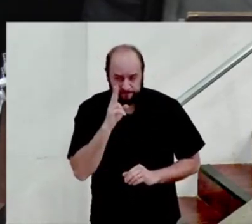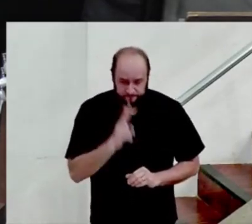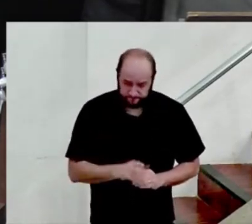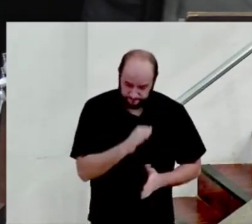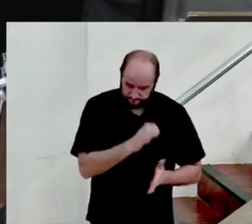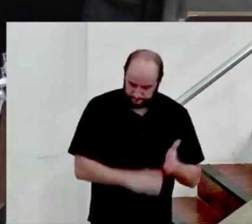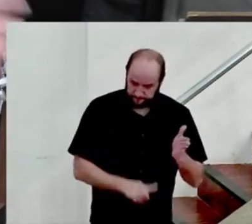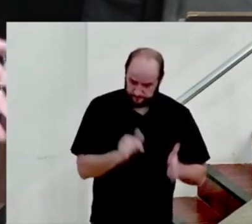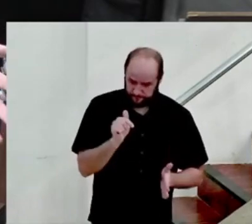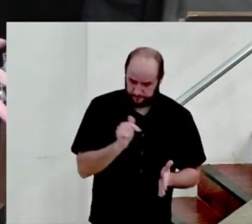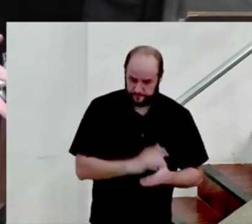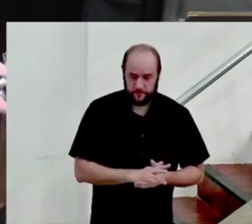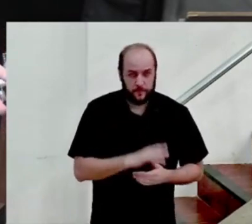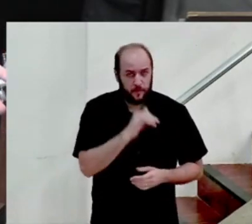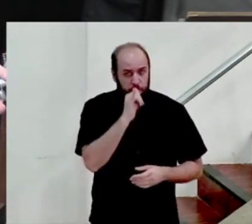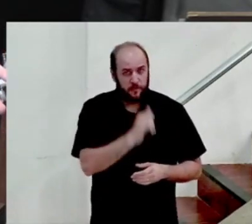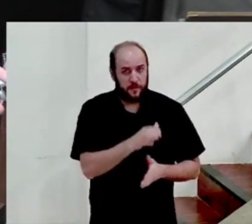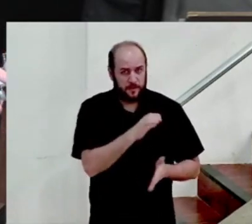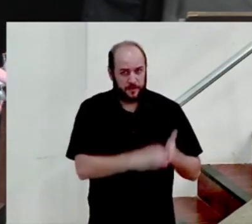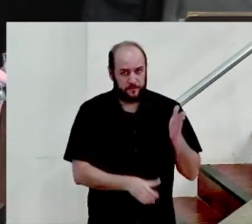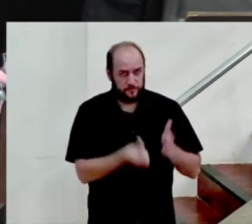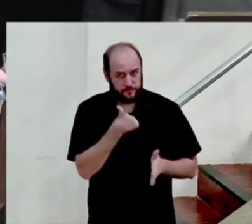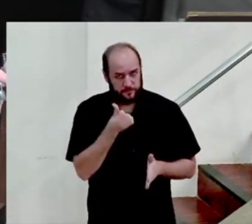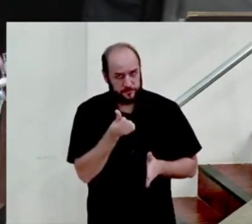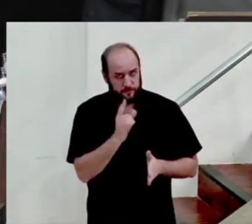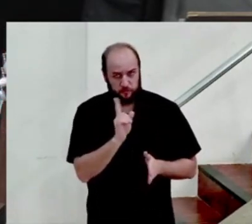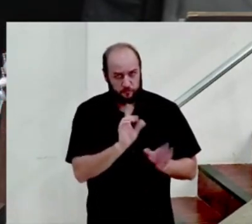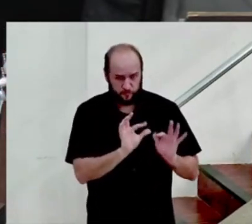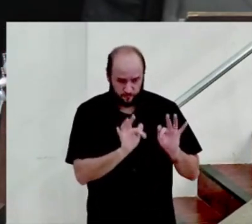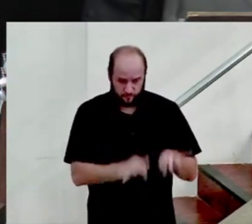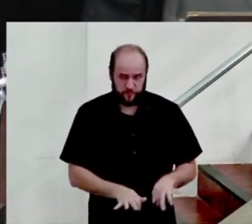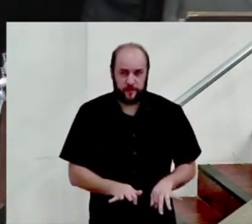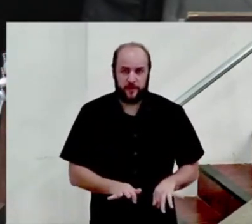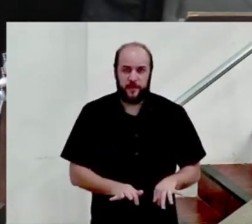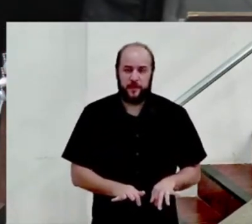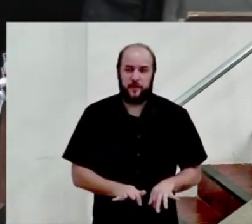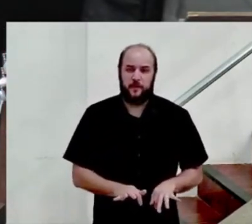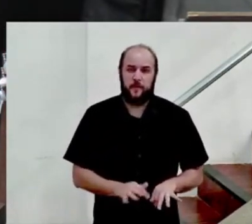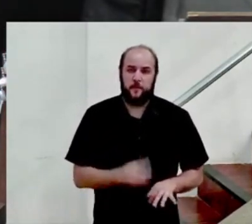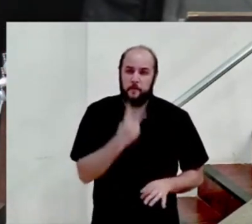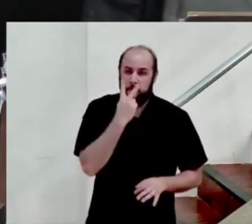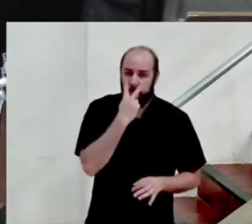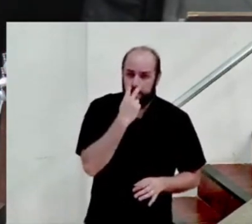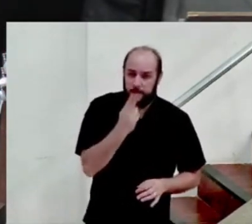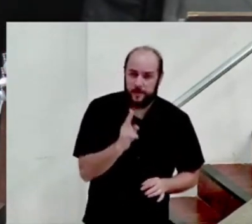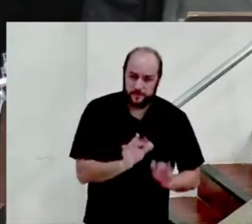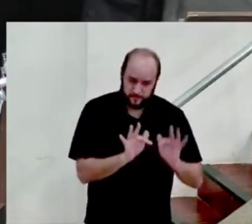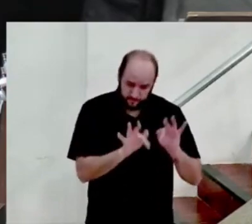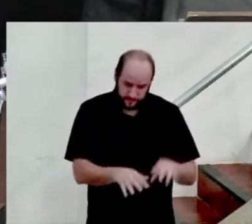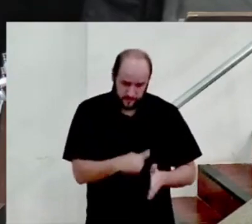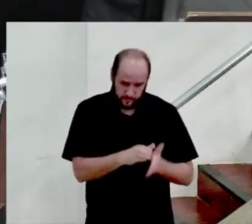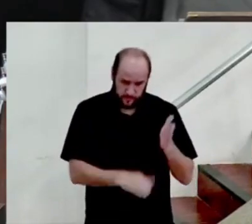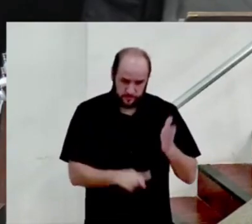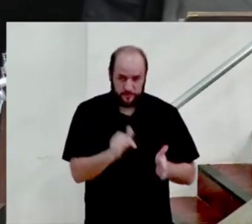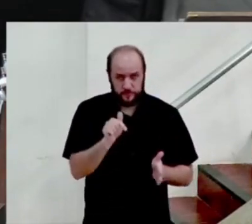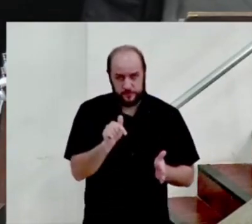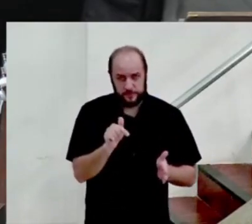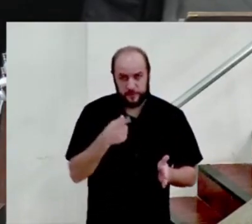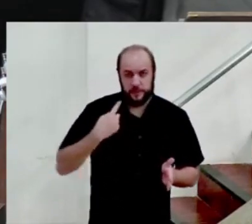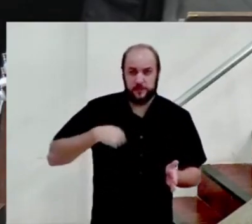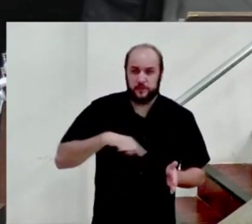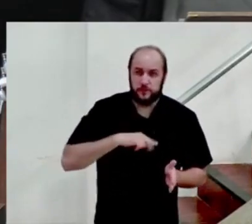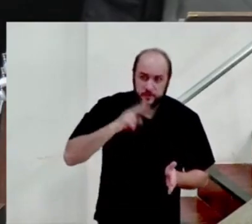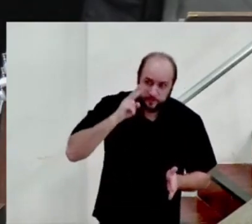e eu falei que no capítulo 6 não estava concluída a arca, ela parece ser concluída no capítulo 7, a gente vai enxergar